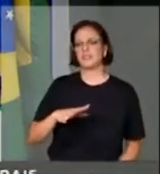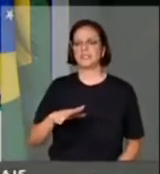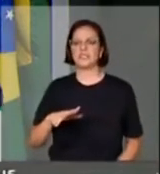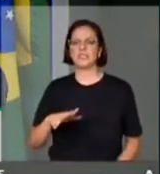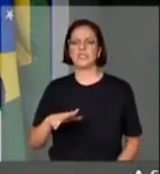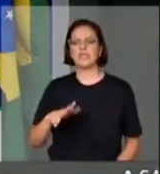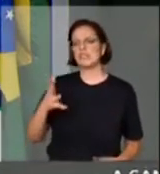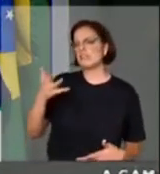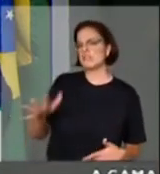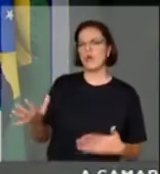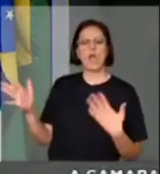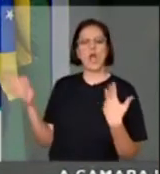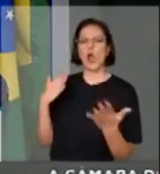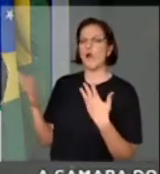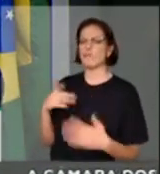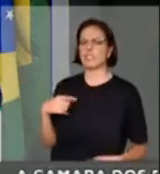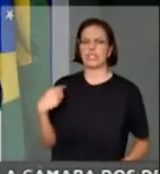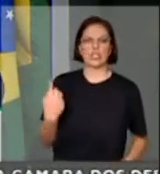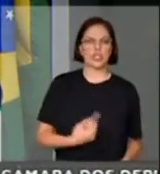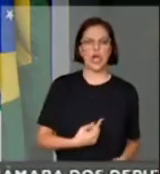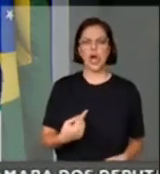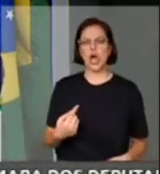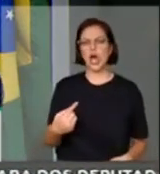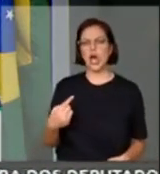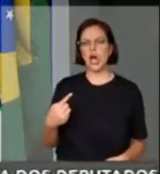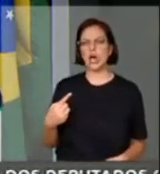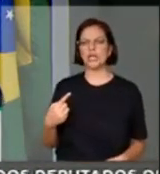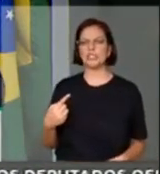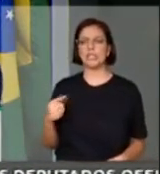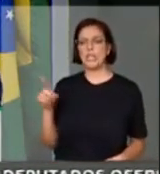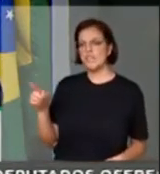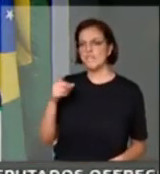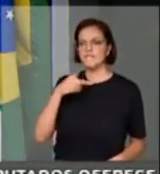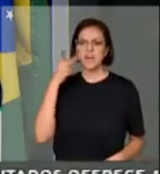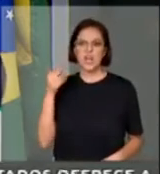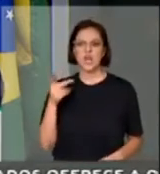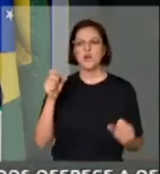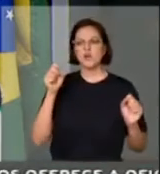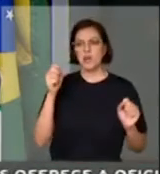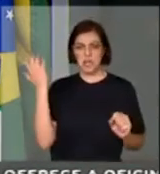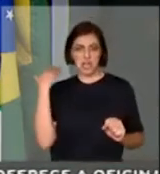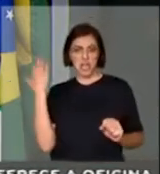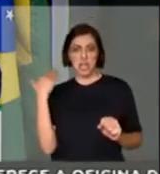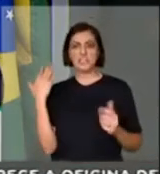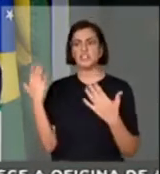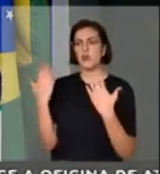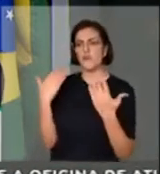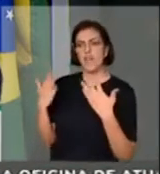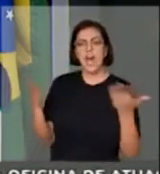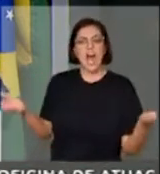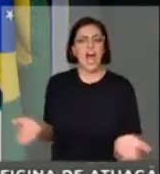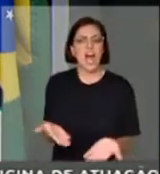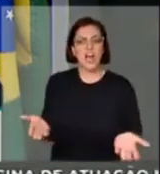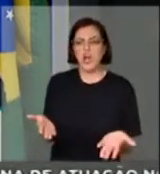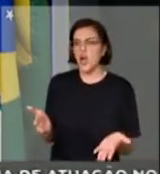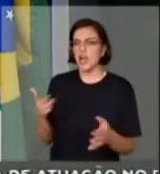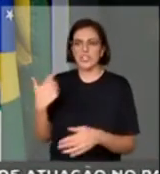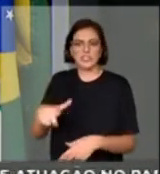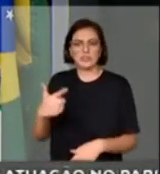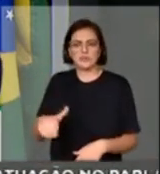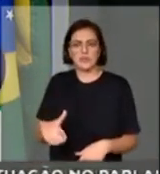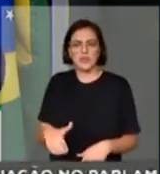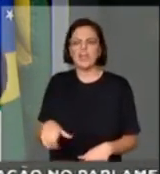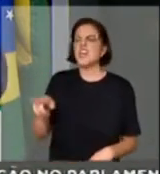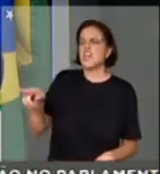não tem diálogo, não, mano. Se vocês estavam tendo diálogo com os outros que estavam na frente, com nós não vai ter diálogo, não.